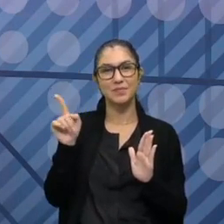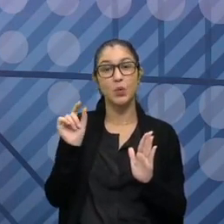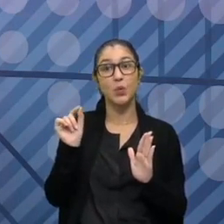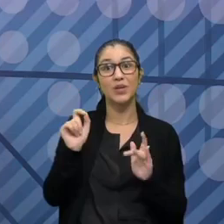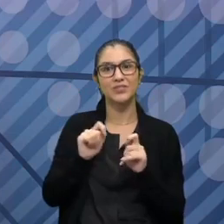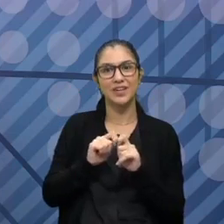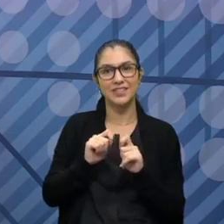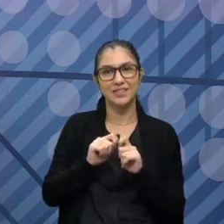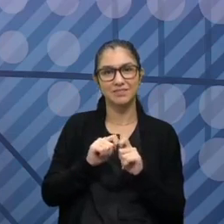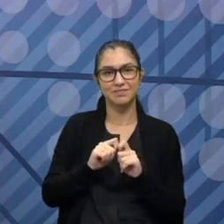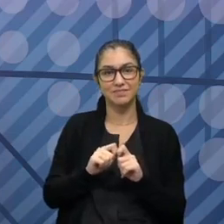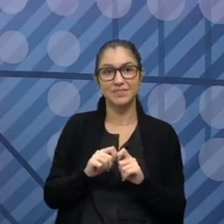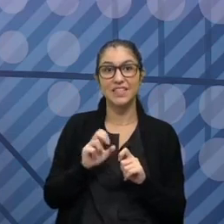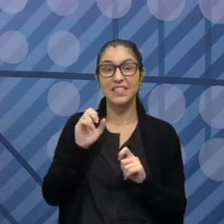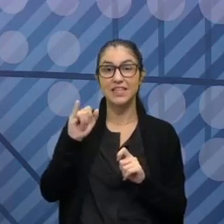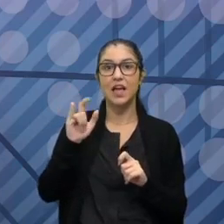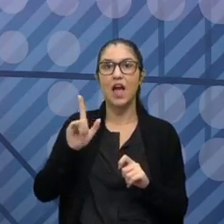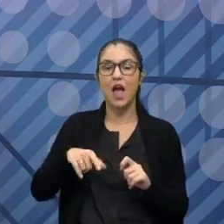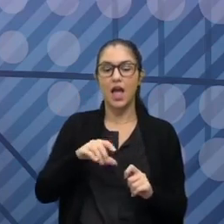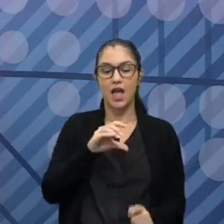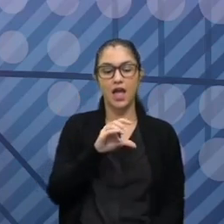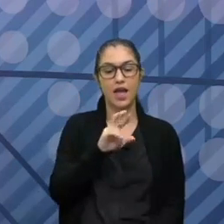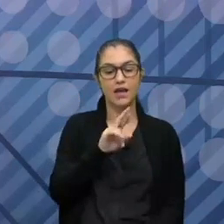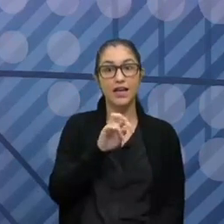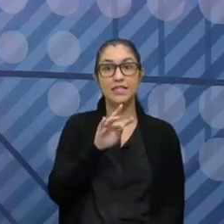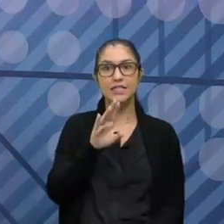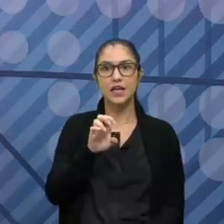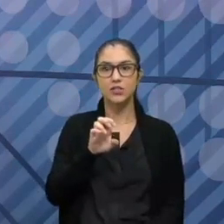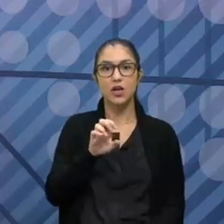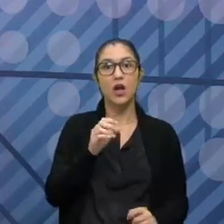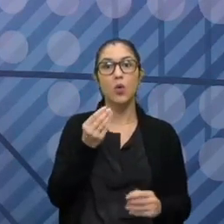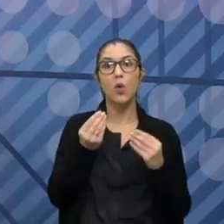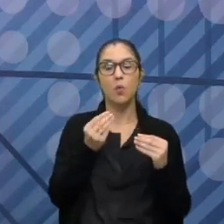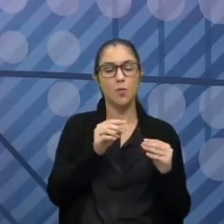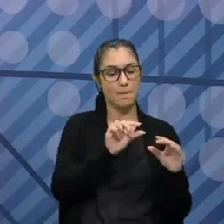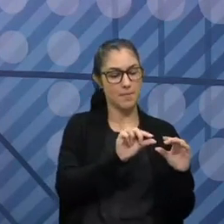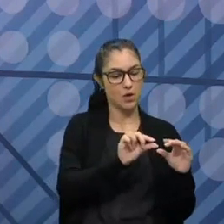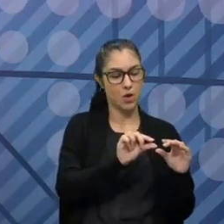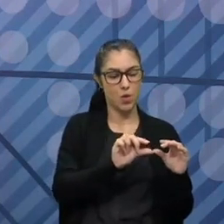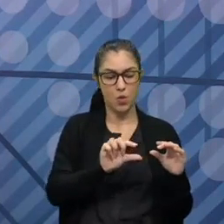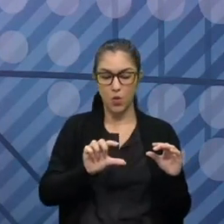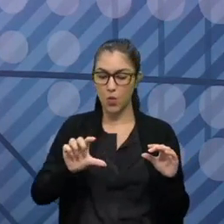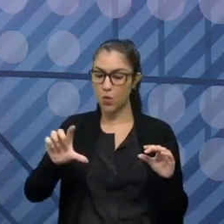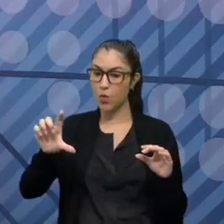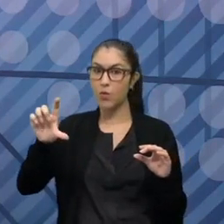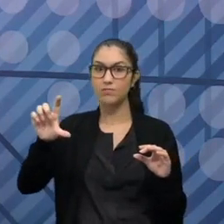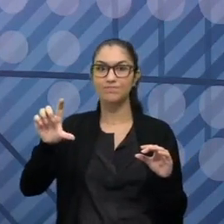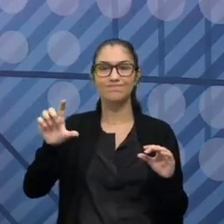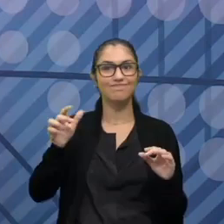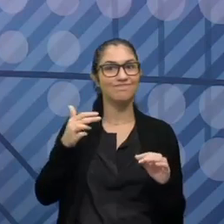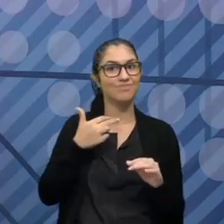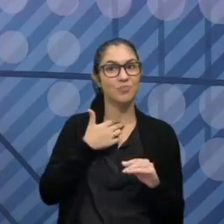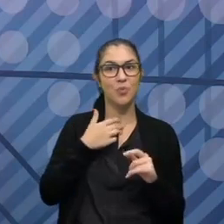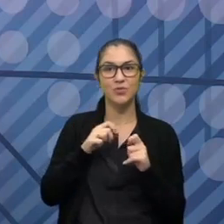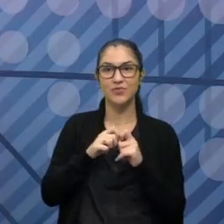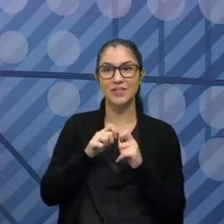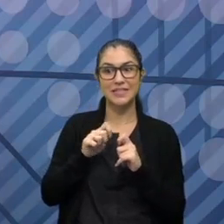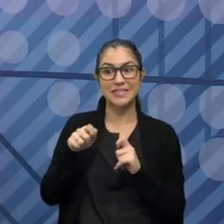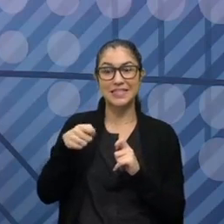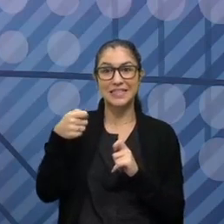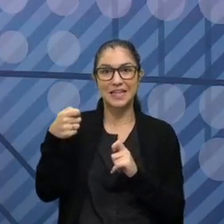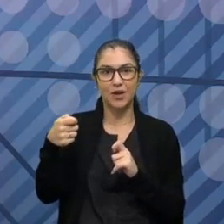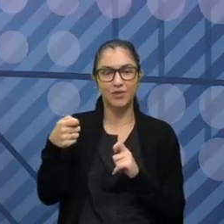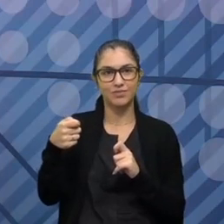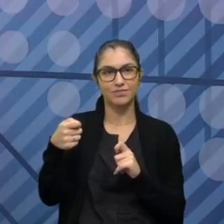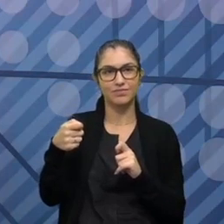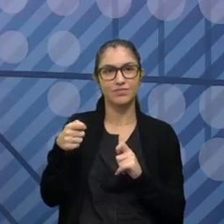para fazer. Se é crescente, é do menor para o maior. Então, eu não posso fazer o sinal de crescente.